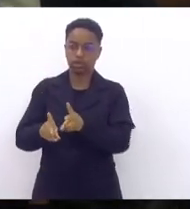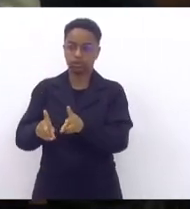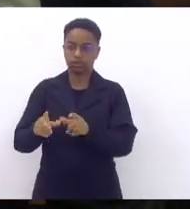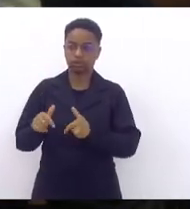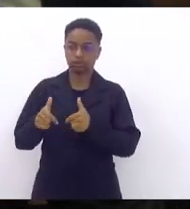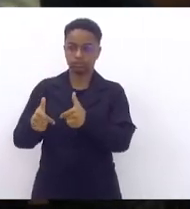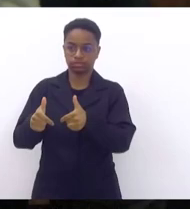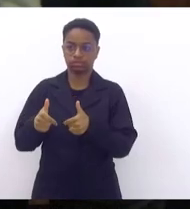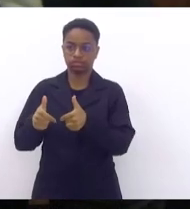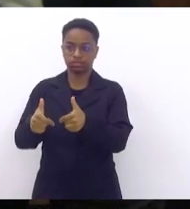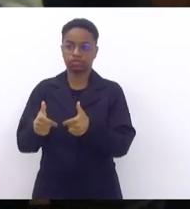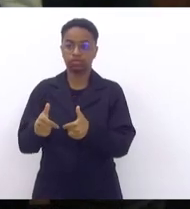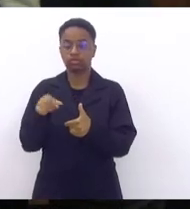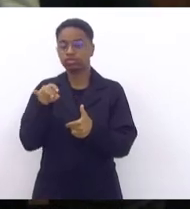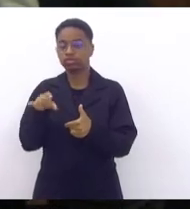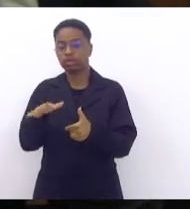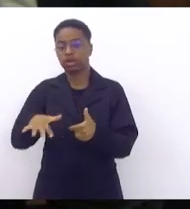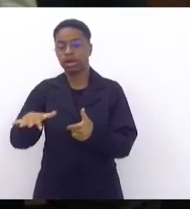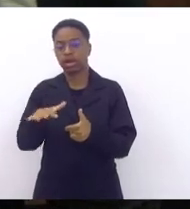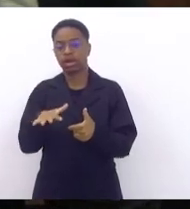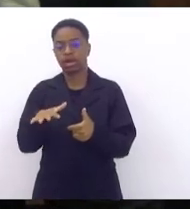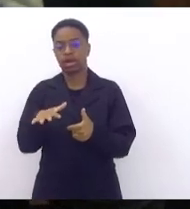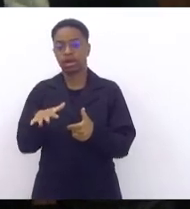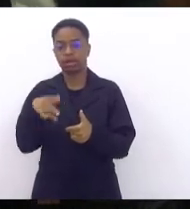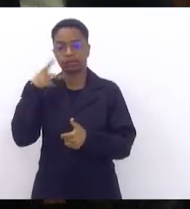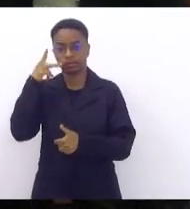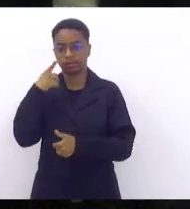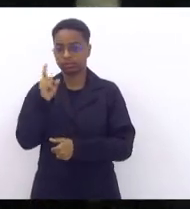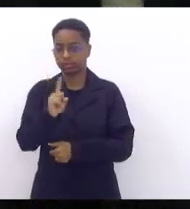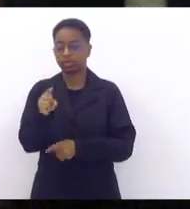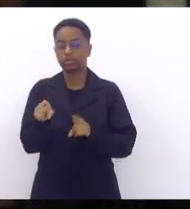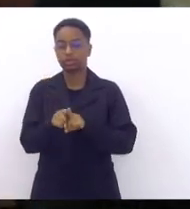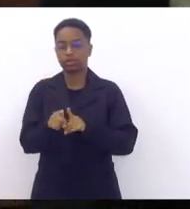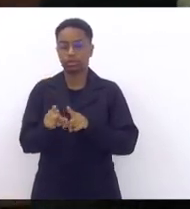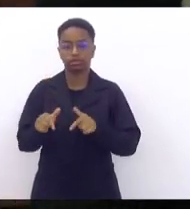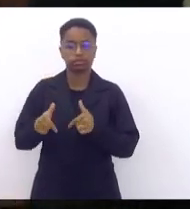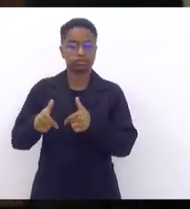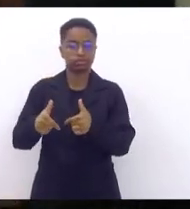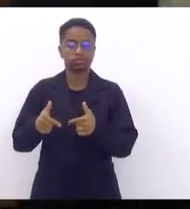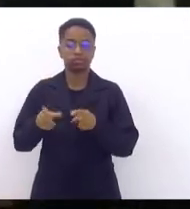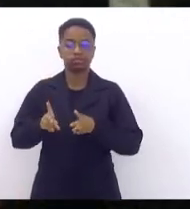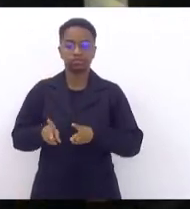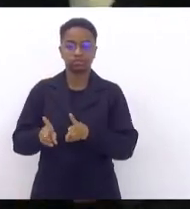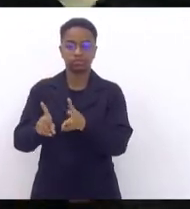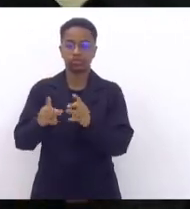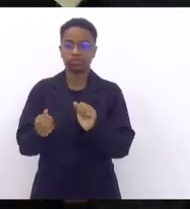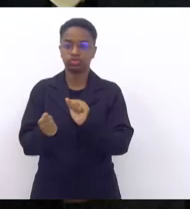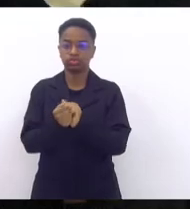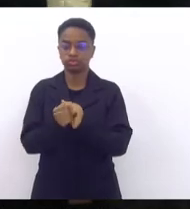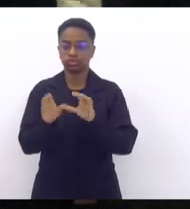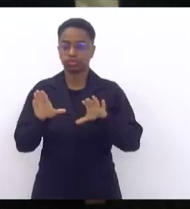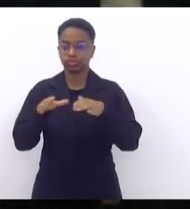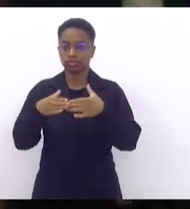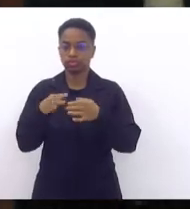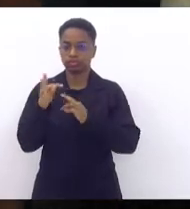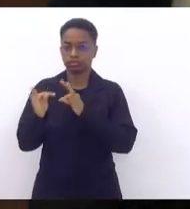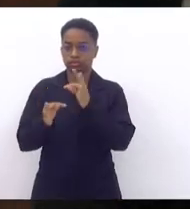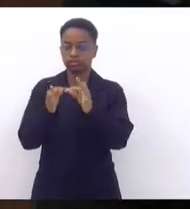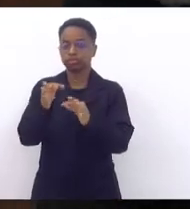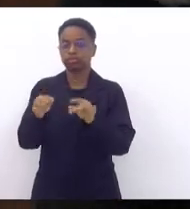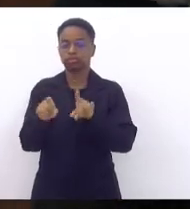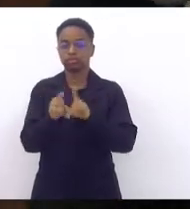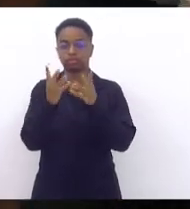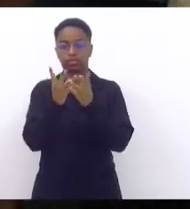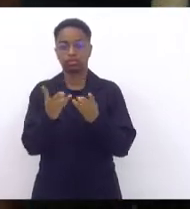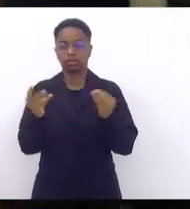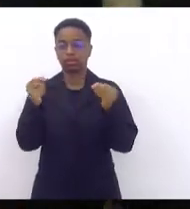não só na frente parlamentar, mas numa atuação permanente junto às comunidades terapêuticas, atenuando essa mazela,